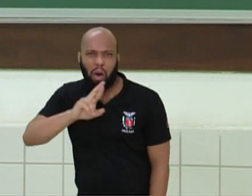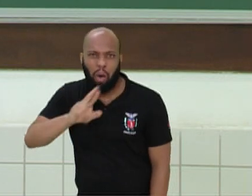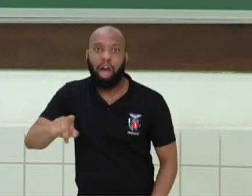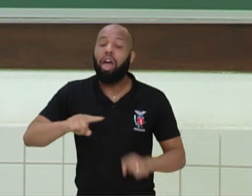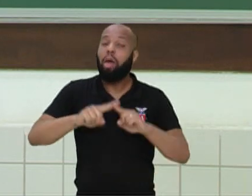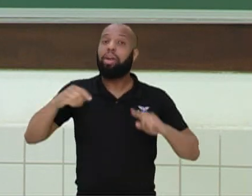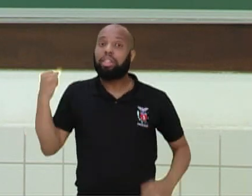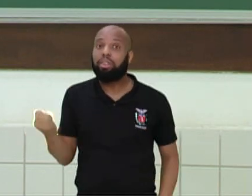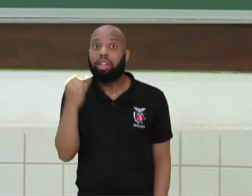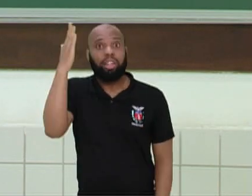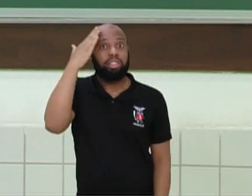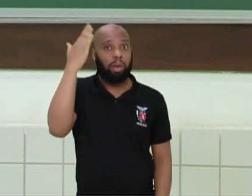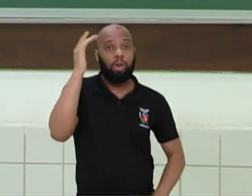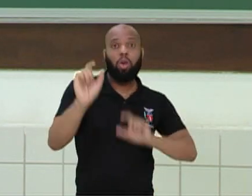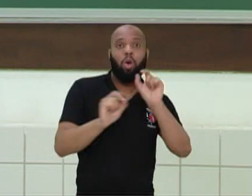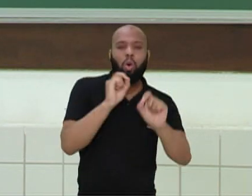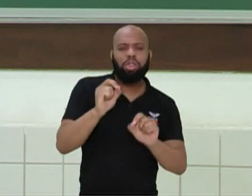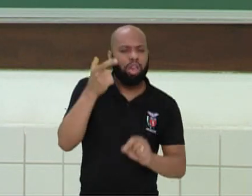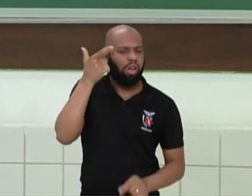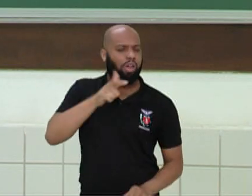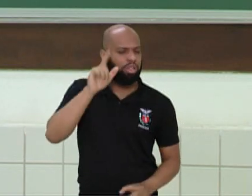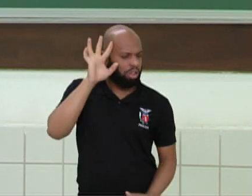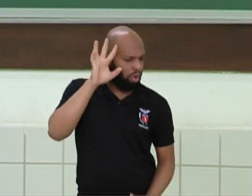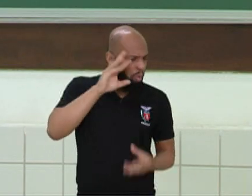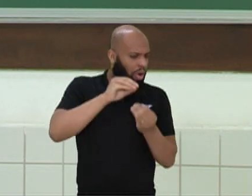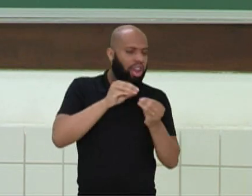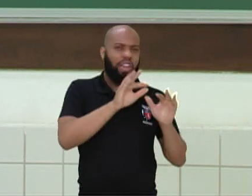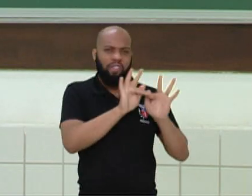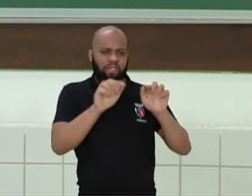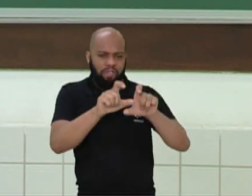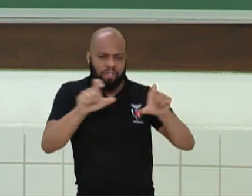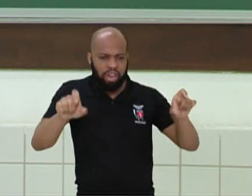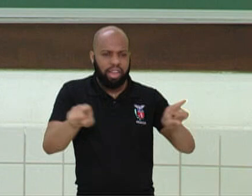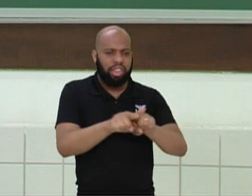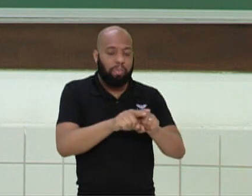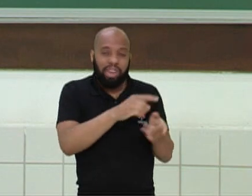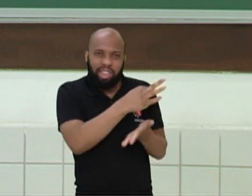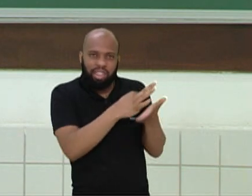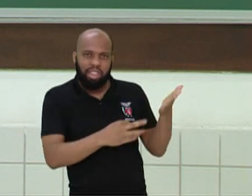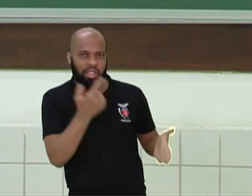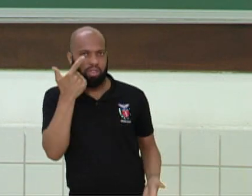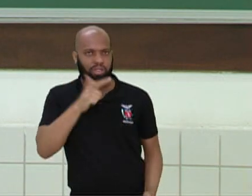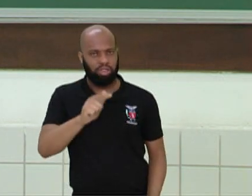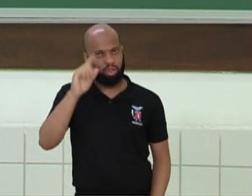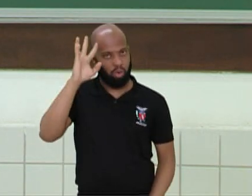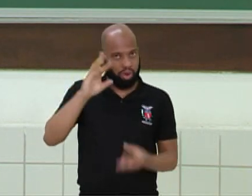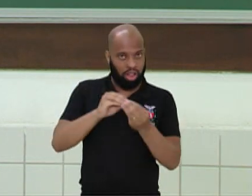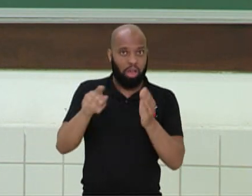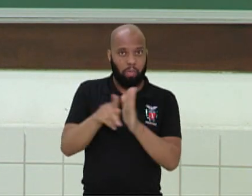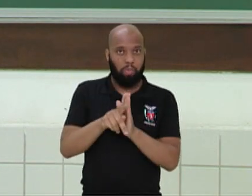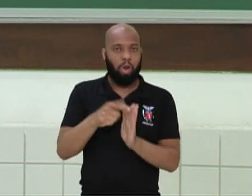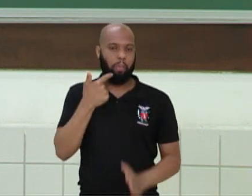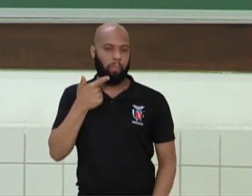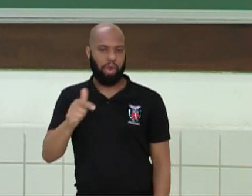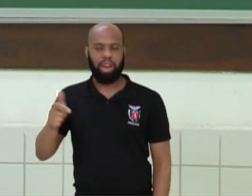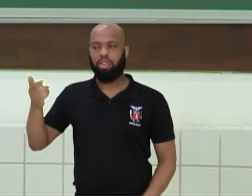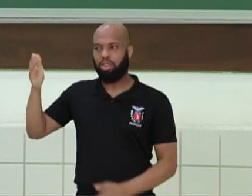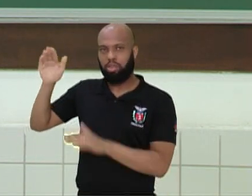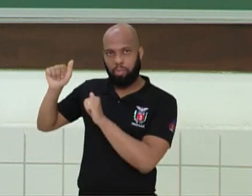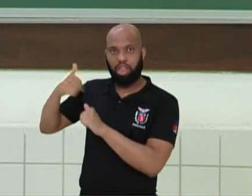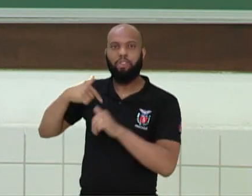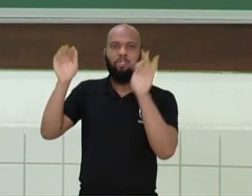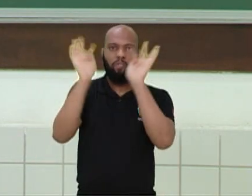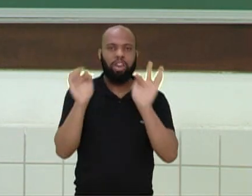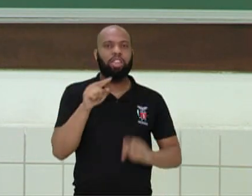É fundamental para entender uma frase, entender o contexto de um texto, no caso aqui da língua espanhola, né? Então, fico